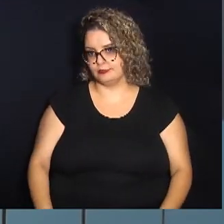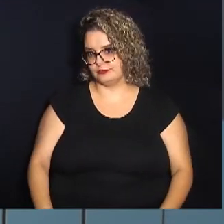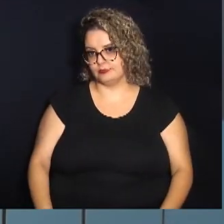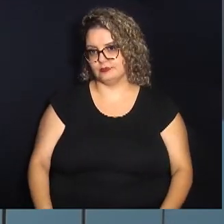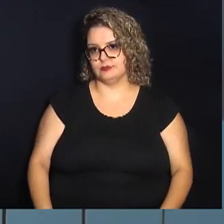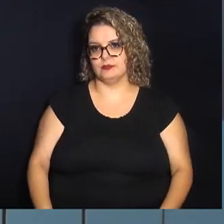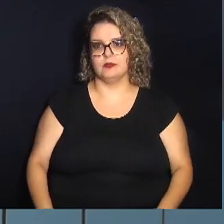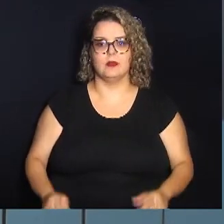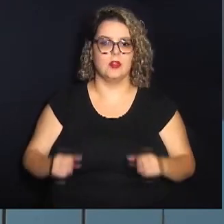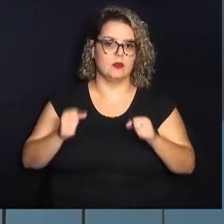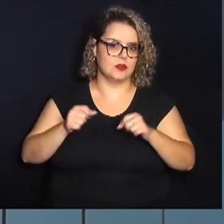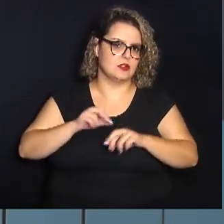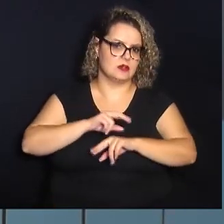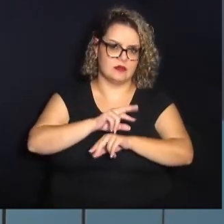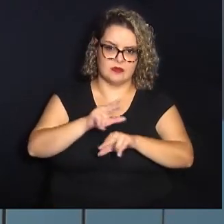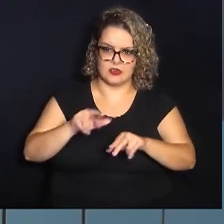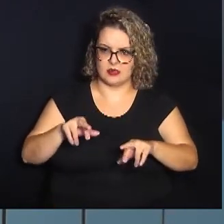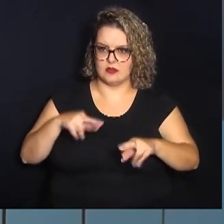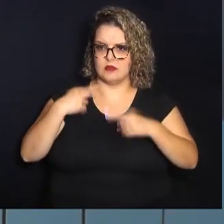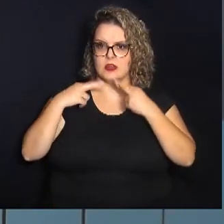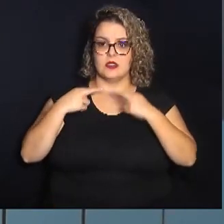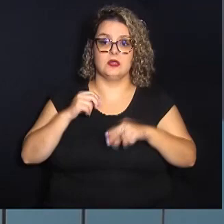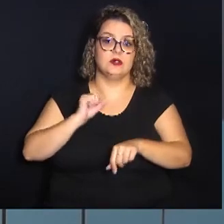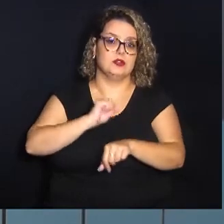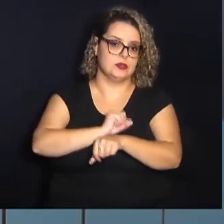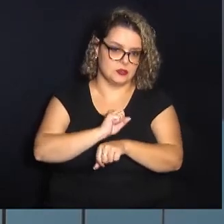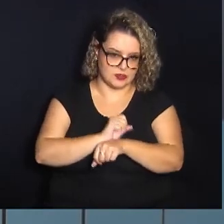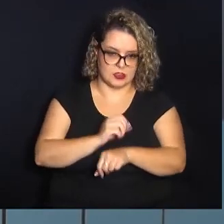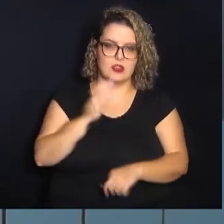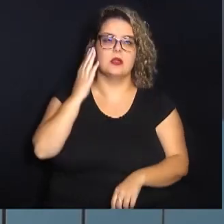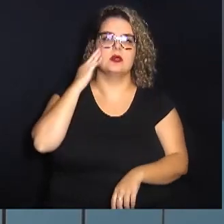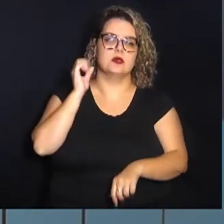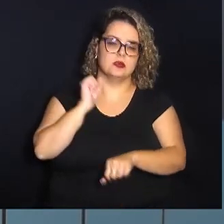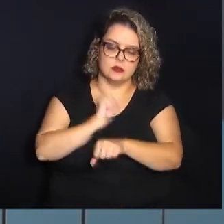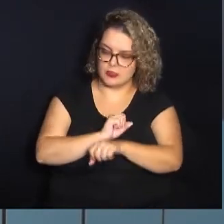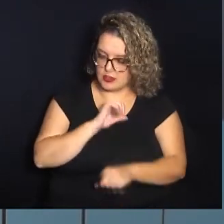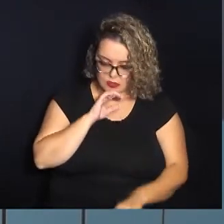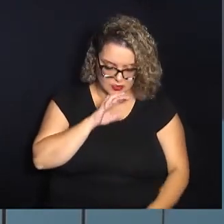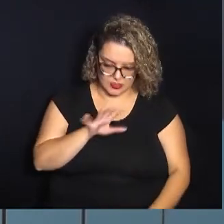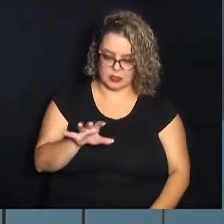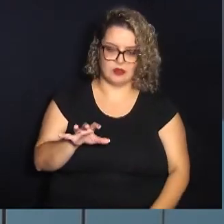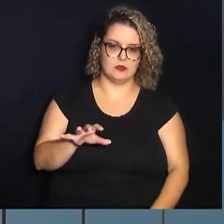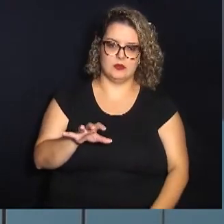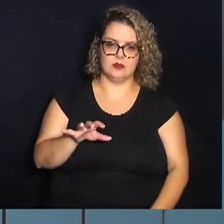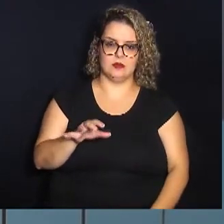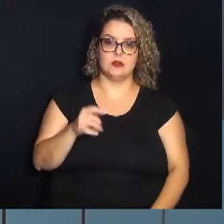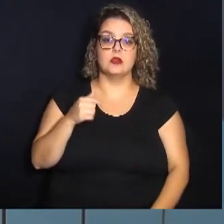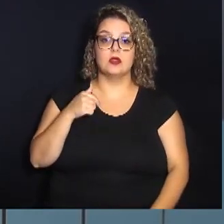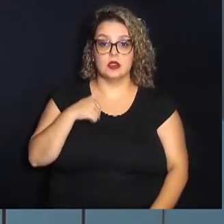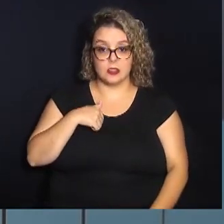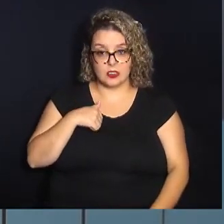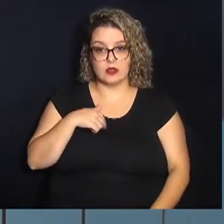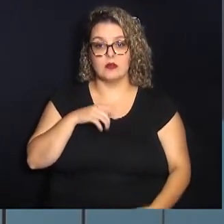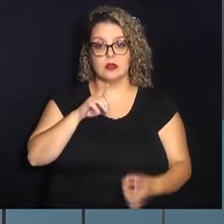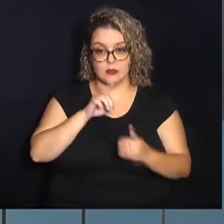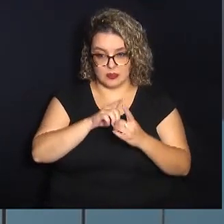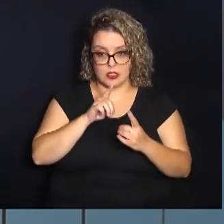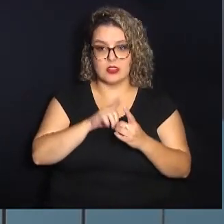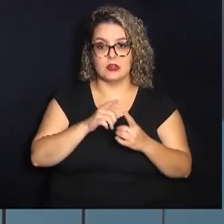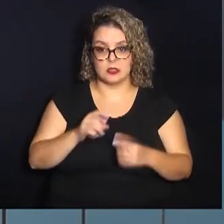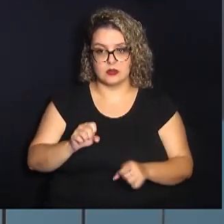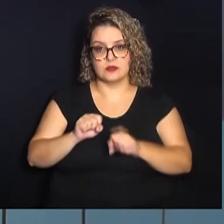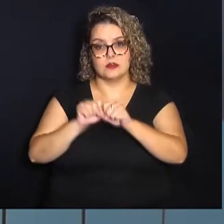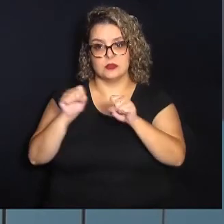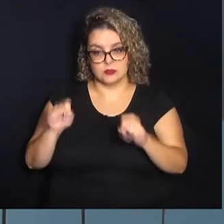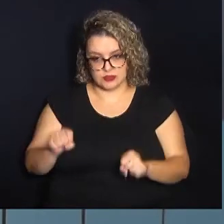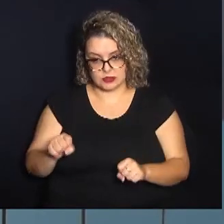ter muita reclamação de ficar esperando. Eu sei que ficar esperando é horrível, né? Eu atendo no sistema público de saúde, eu atendo lá